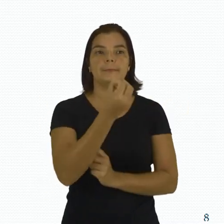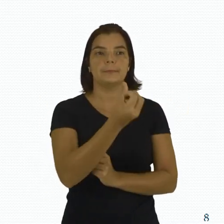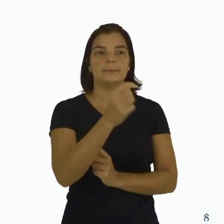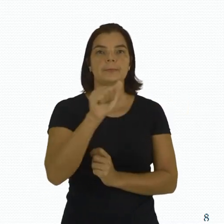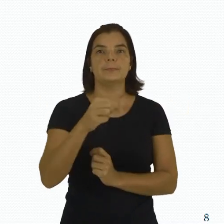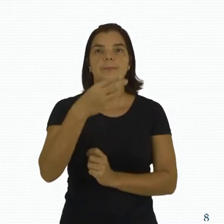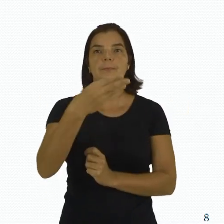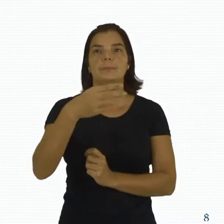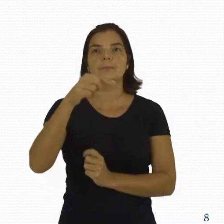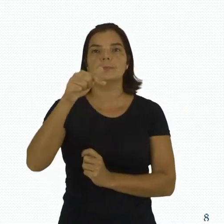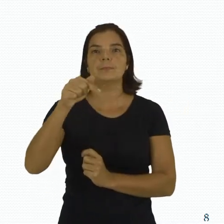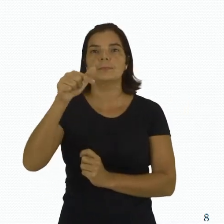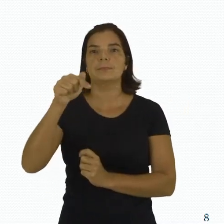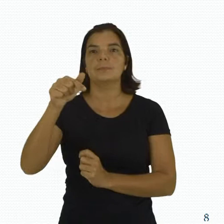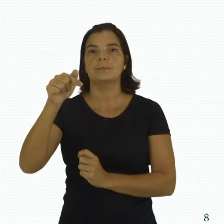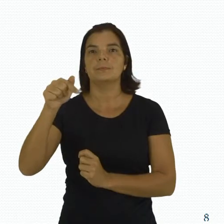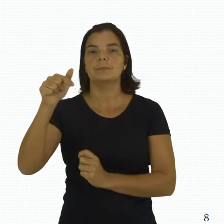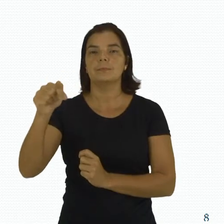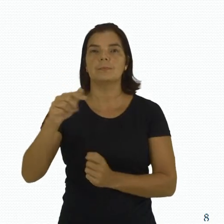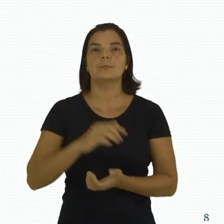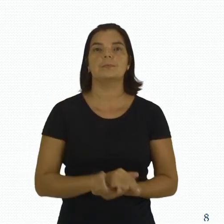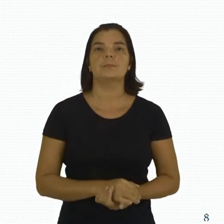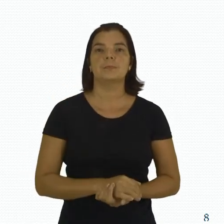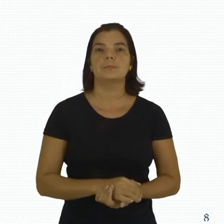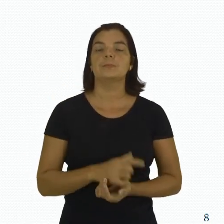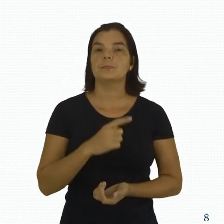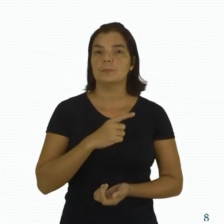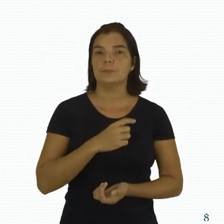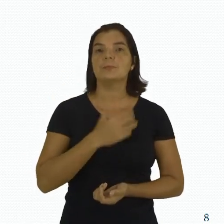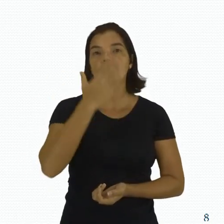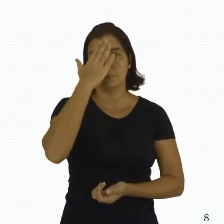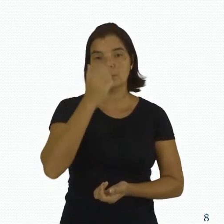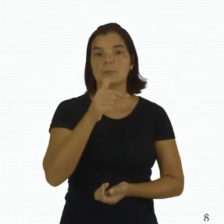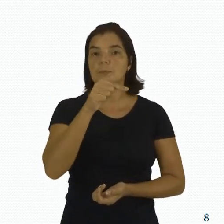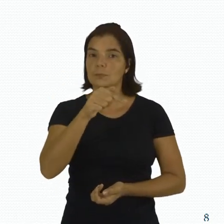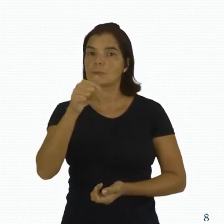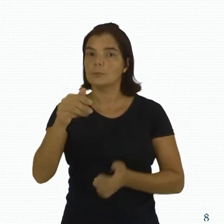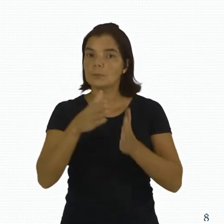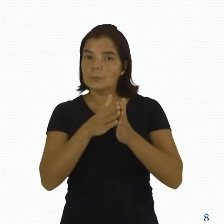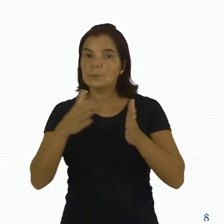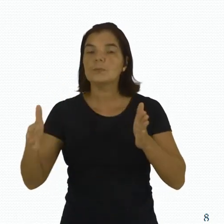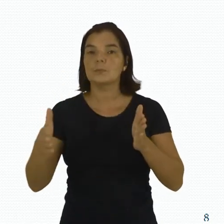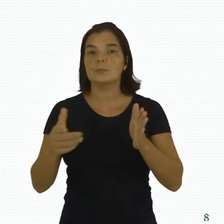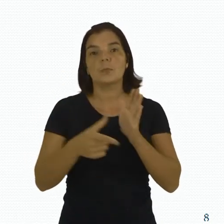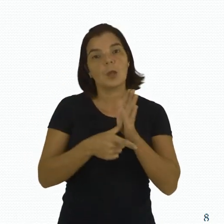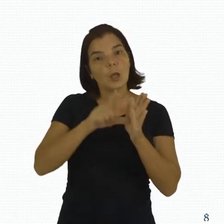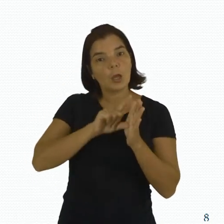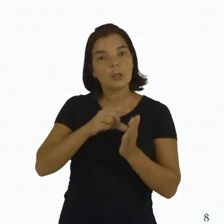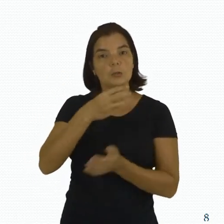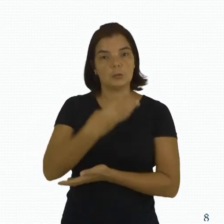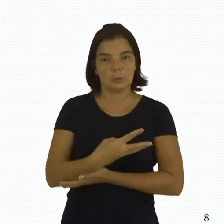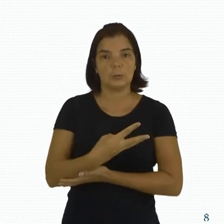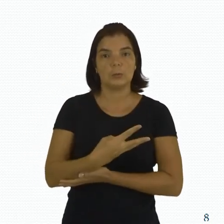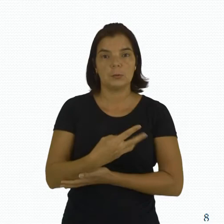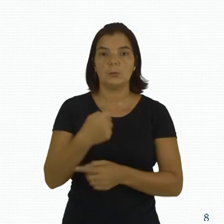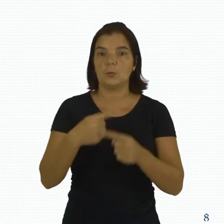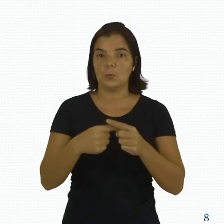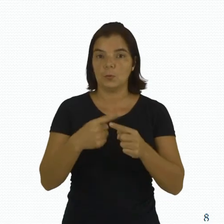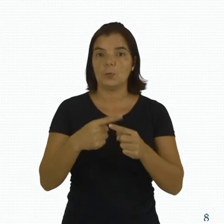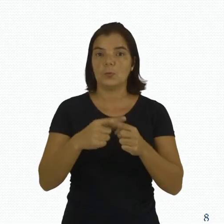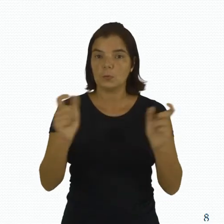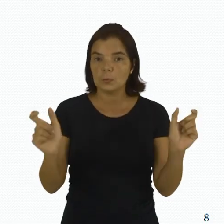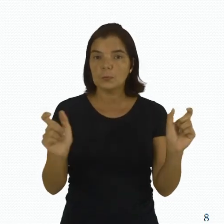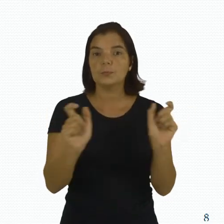6,3777 assim por diante. Primeiro, nós temos que o período é 7, certo? E o anteperíodo é 3, porque agora nós temos uma